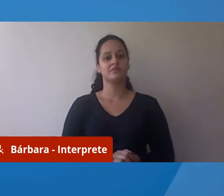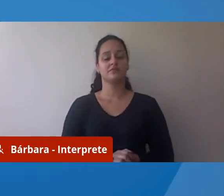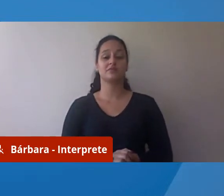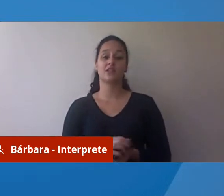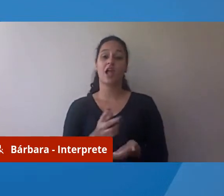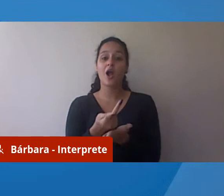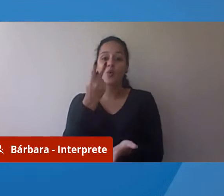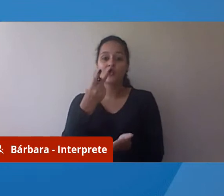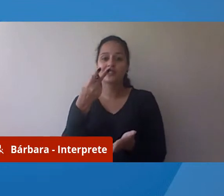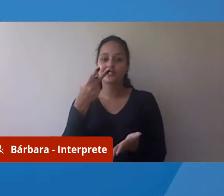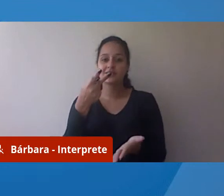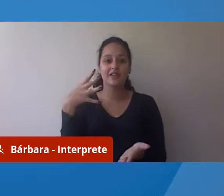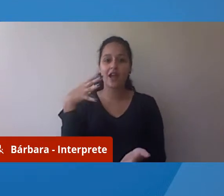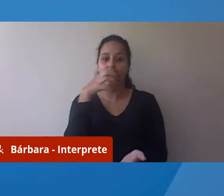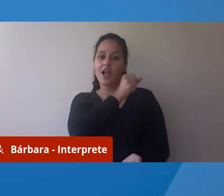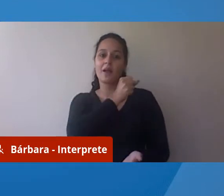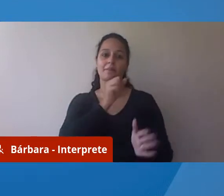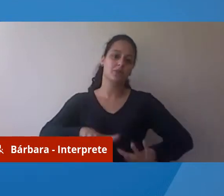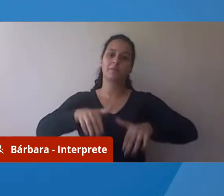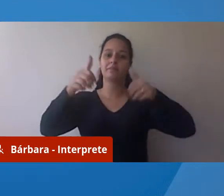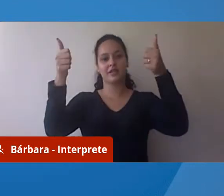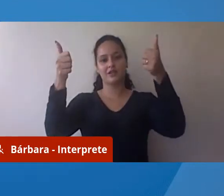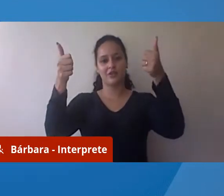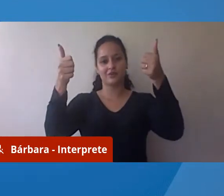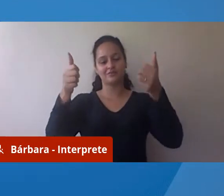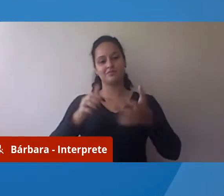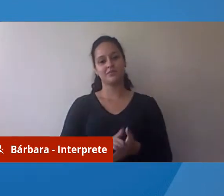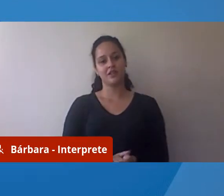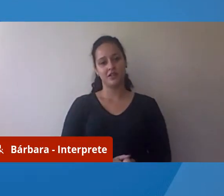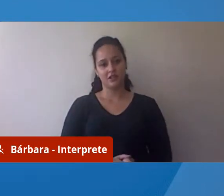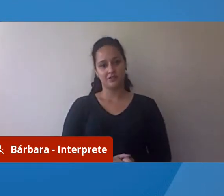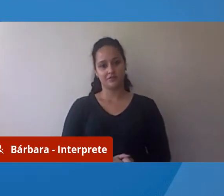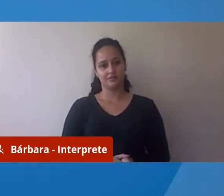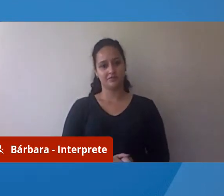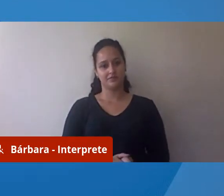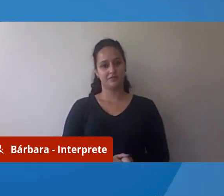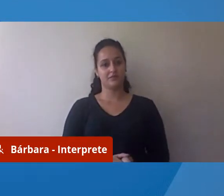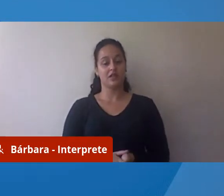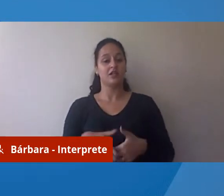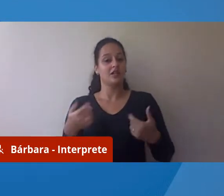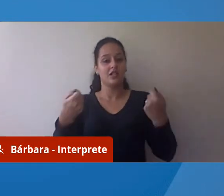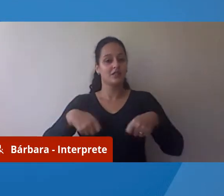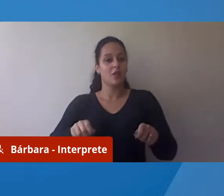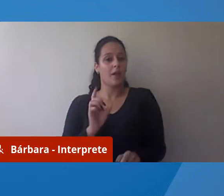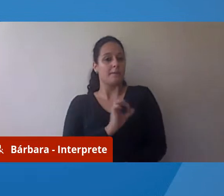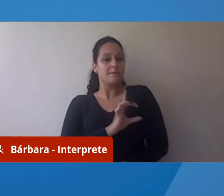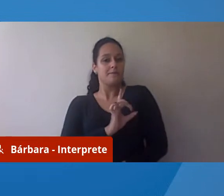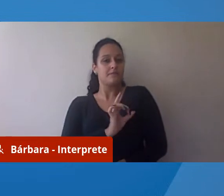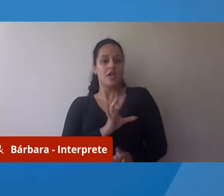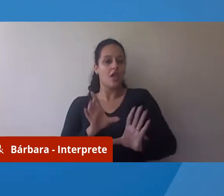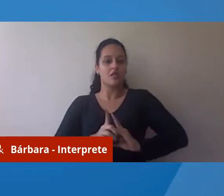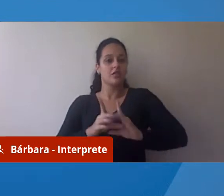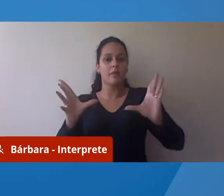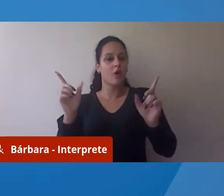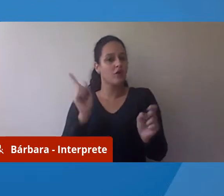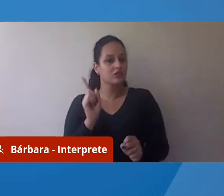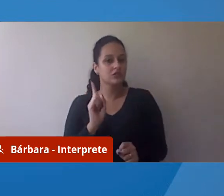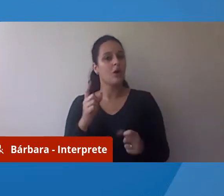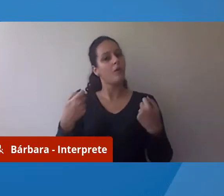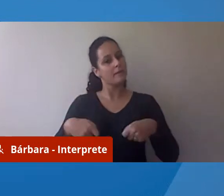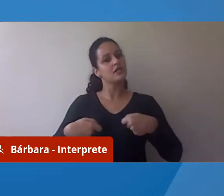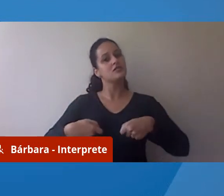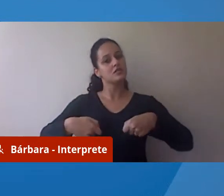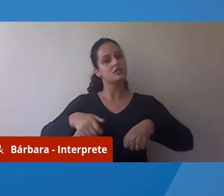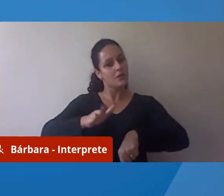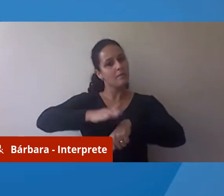isso, melhor. Nós não temos medo da democracia, ao contrário, nós queremos mais democracia. Democratizar os meios de comunicação para que mais